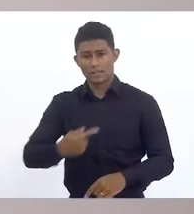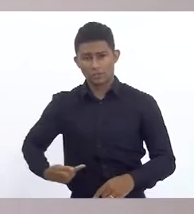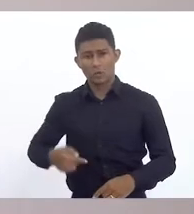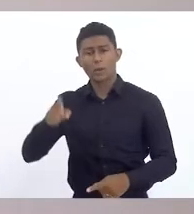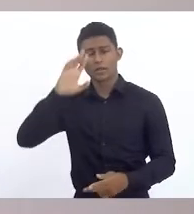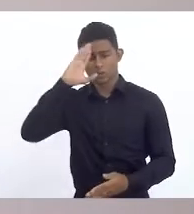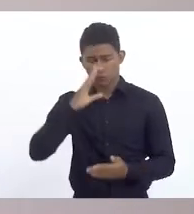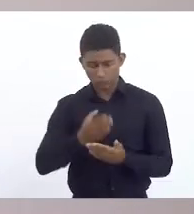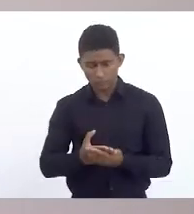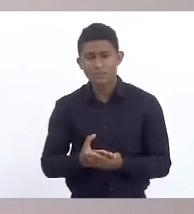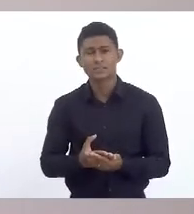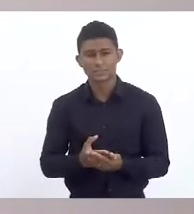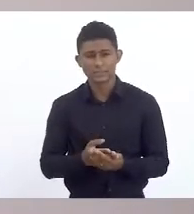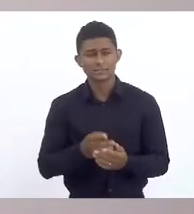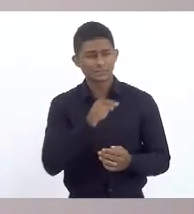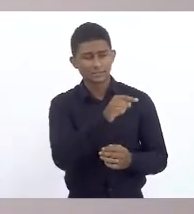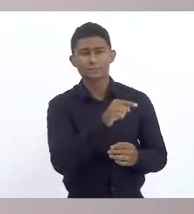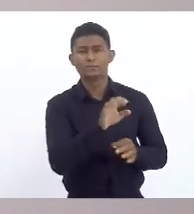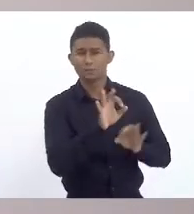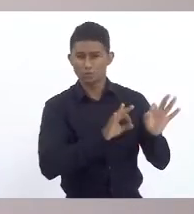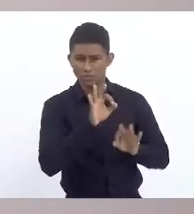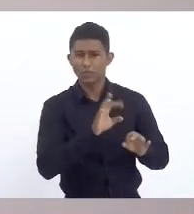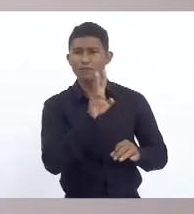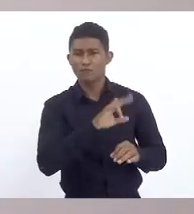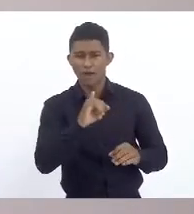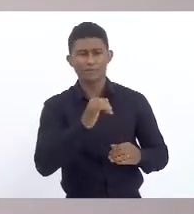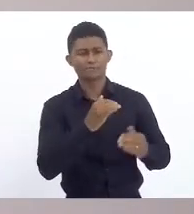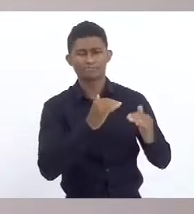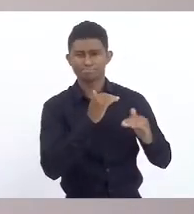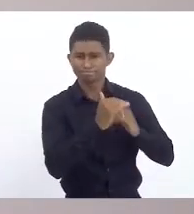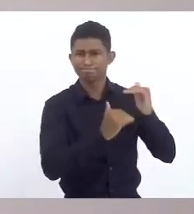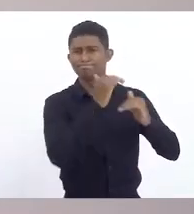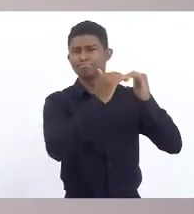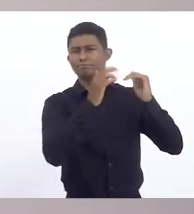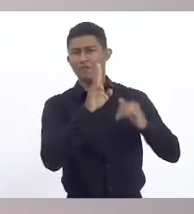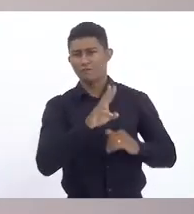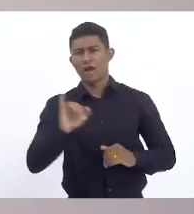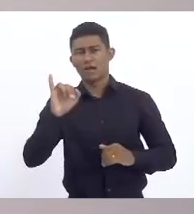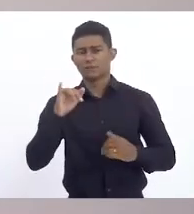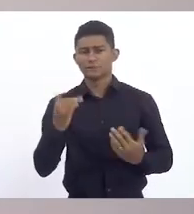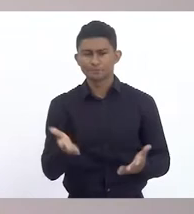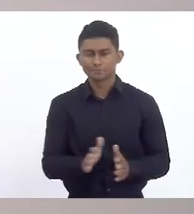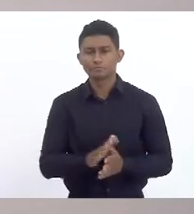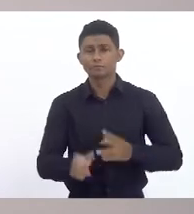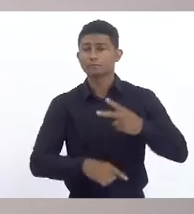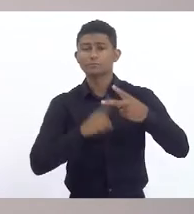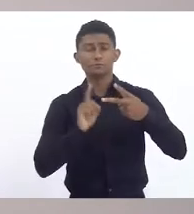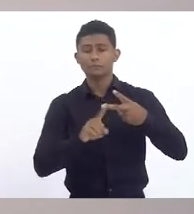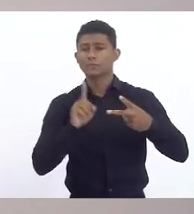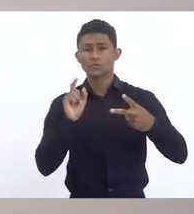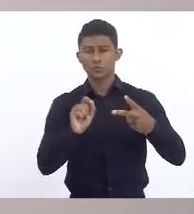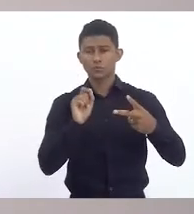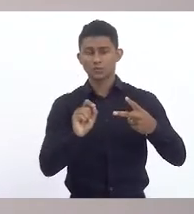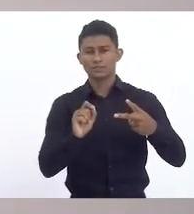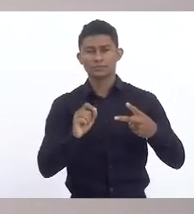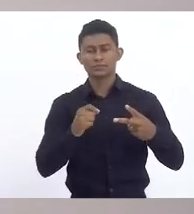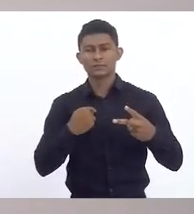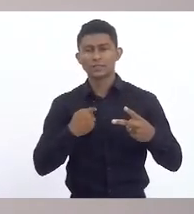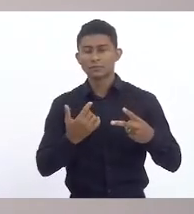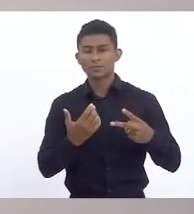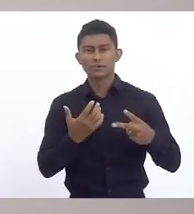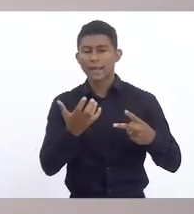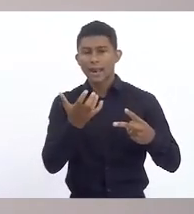acredita no avanço desse projeto. A outra questão é sobre... Eu só queria fazer, deputado Amado, deputado